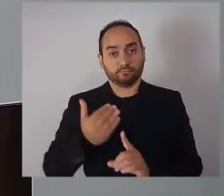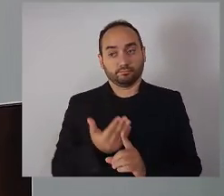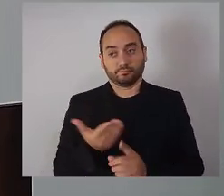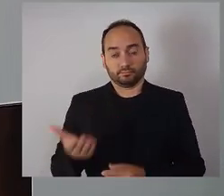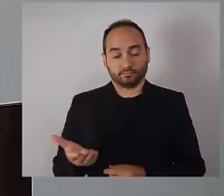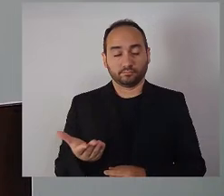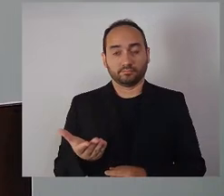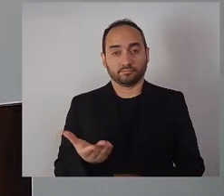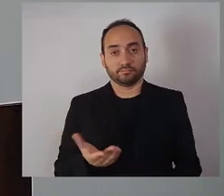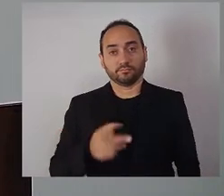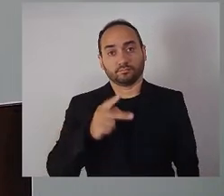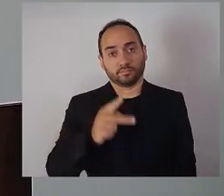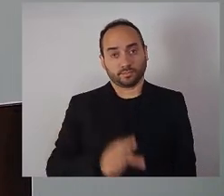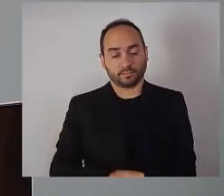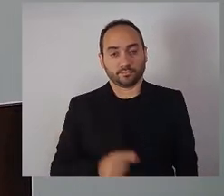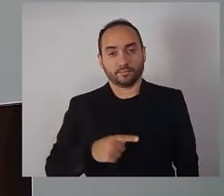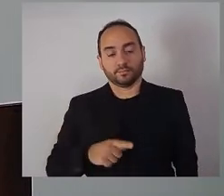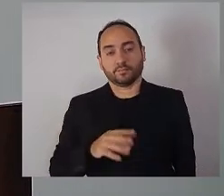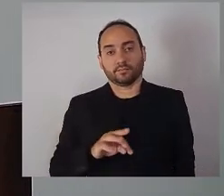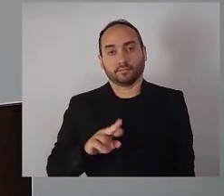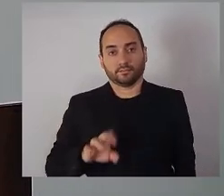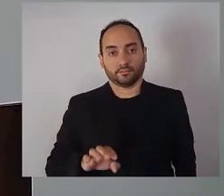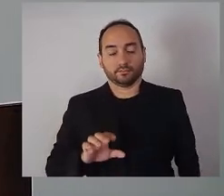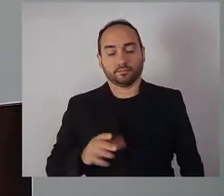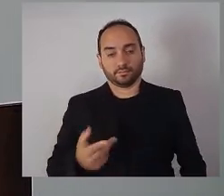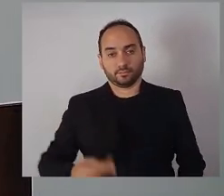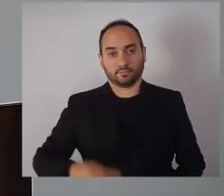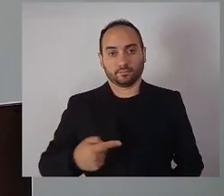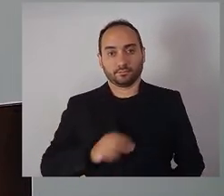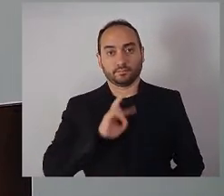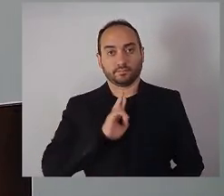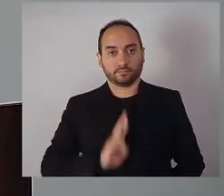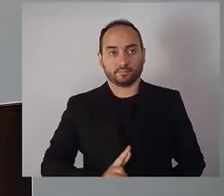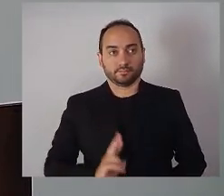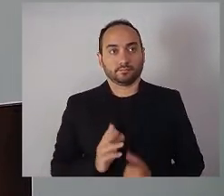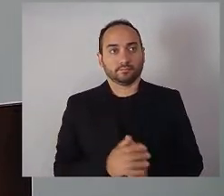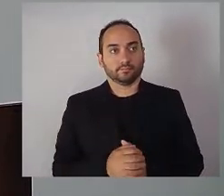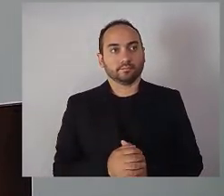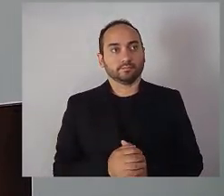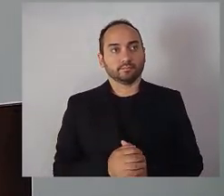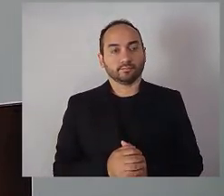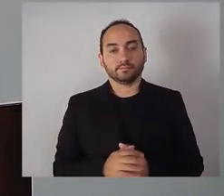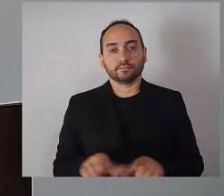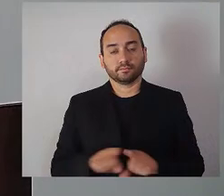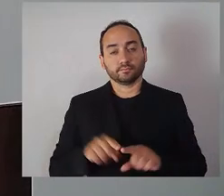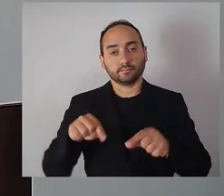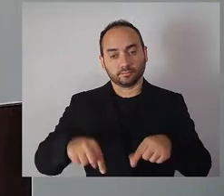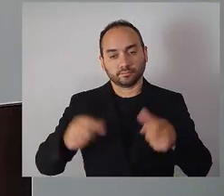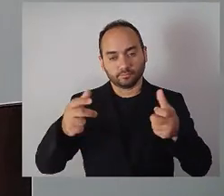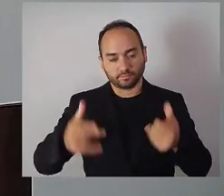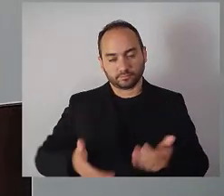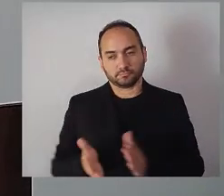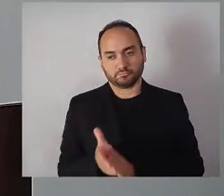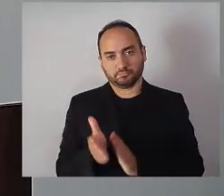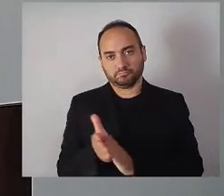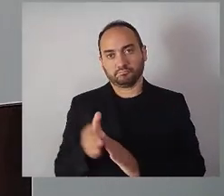desembargador, presidente desta corte, Raimundo Nonato Silva Santos, a quem desde já parabenizo pelo